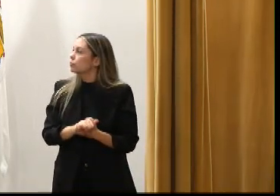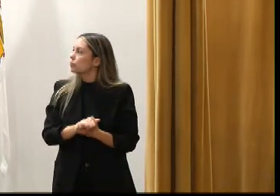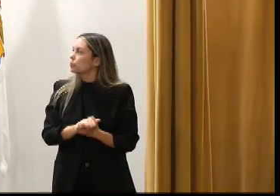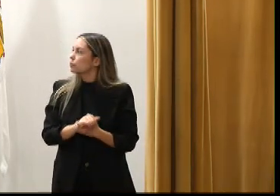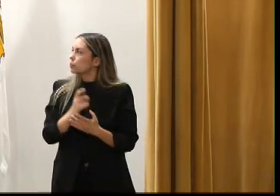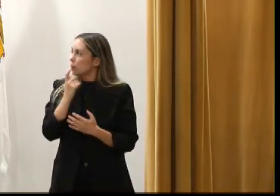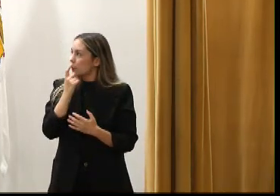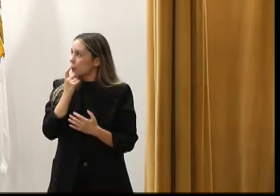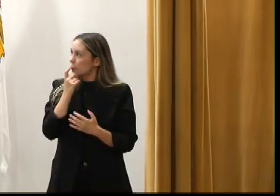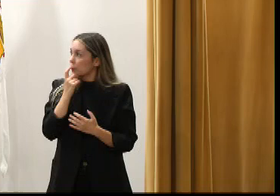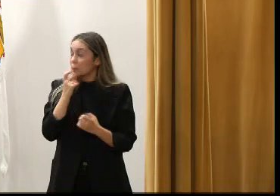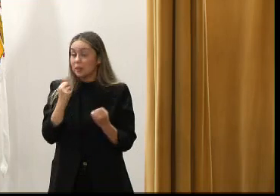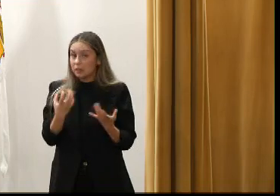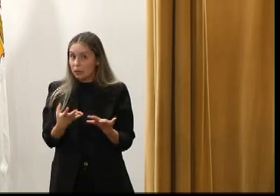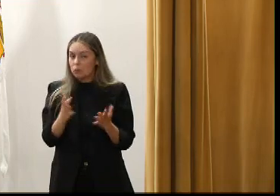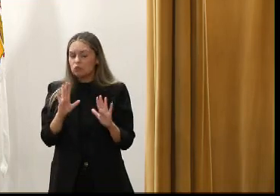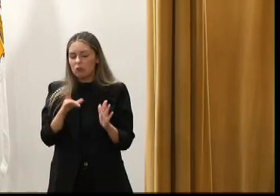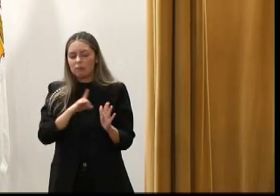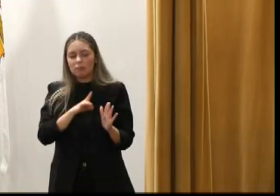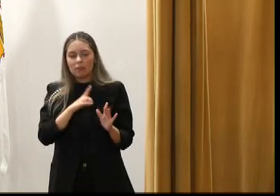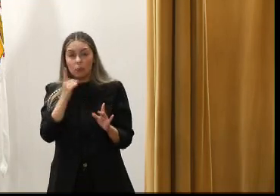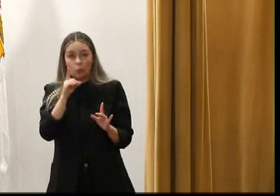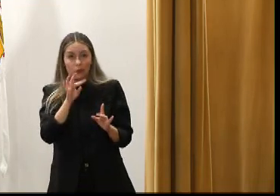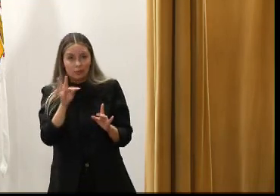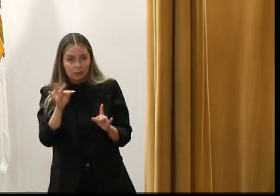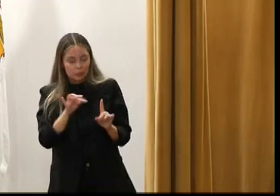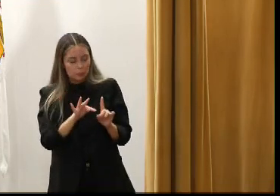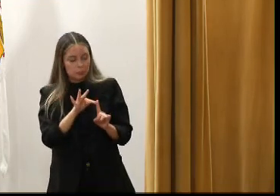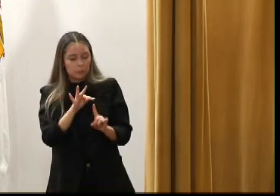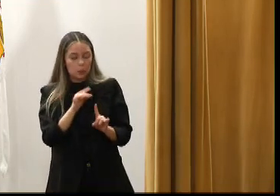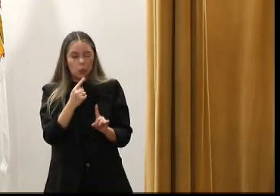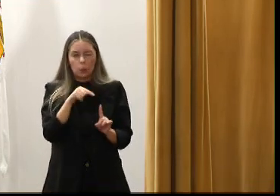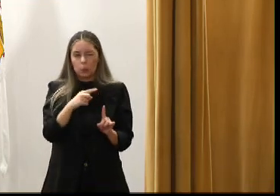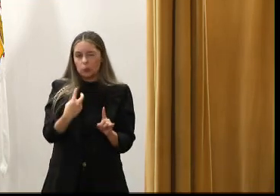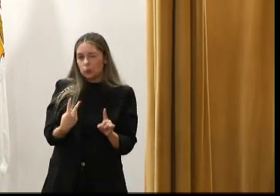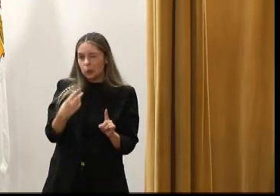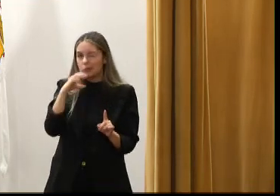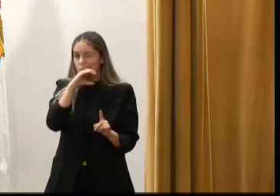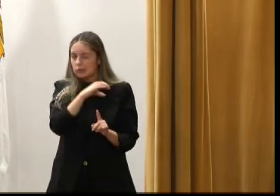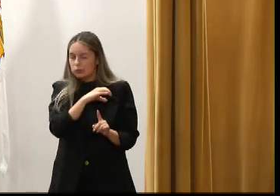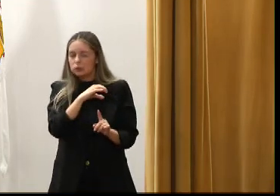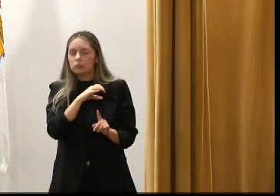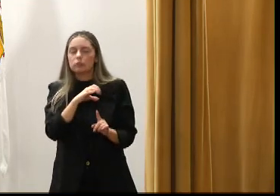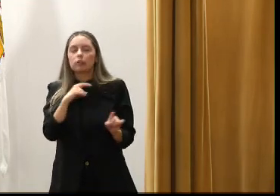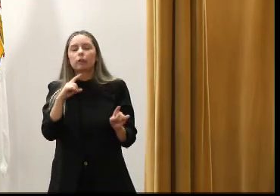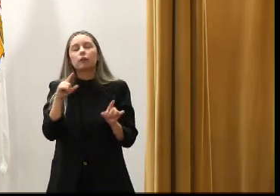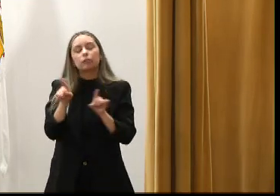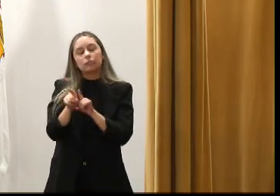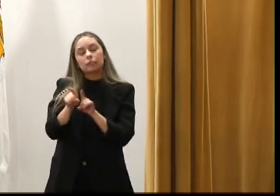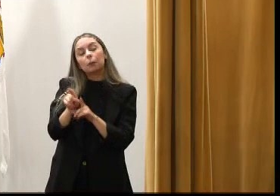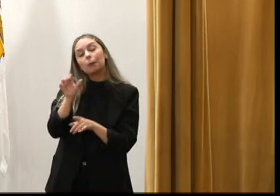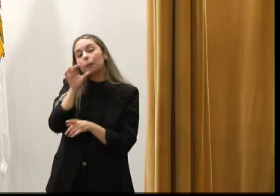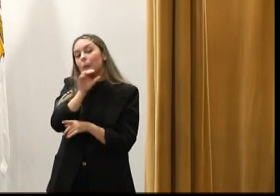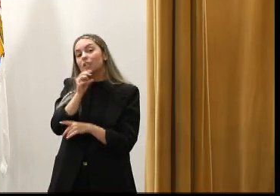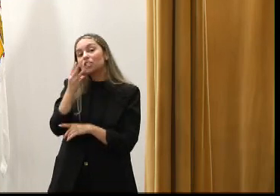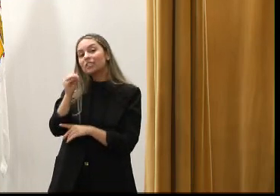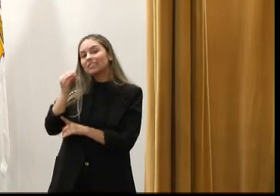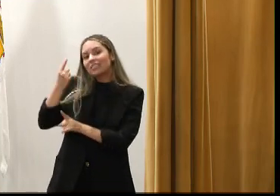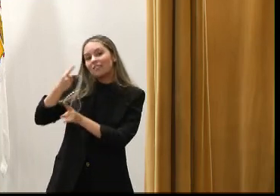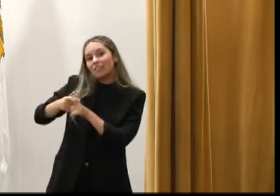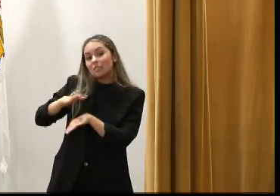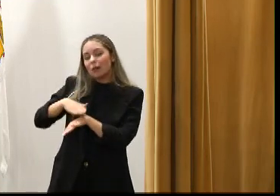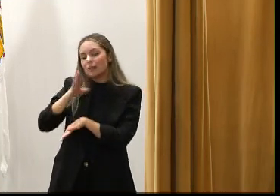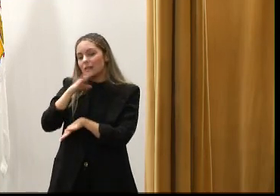Então, aqui nós já temos 1,5 grau, 1,2 grau de aquecimento. Esse aquecimento é 30 vezes